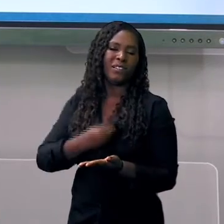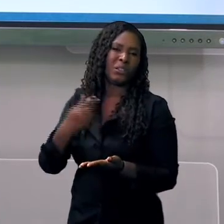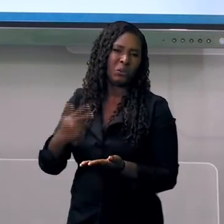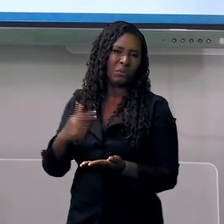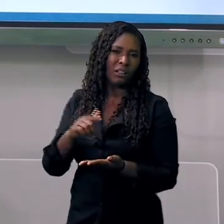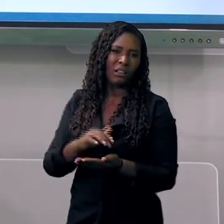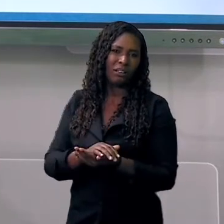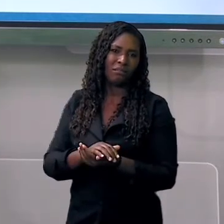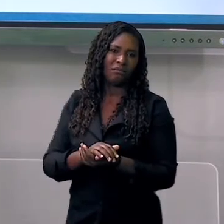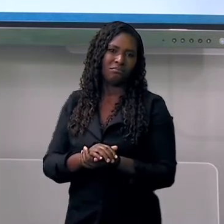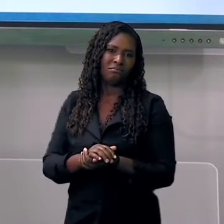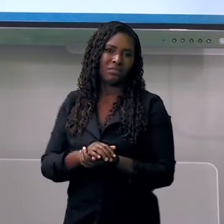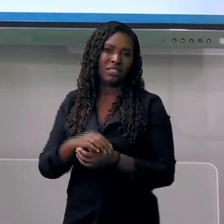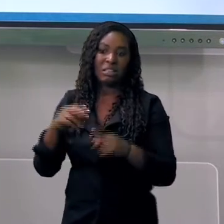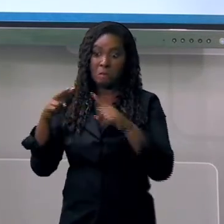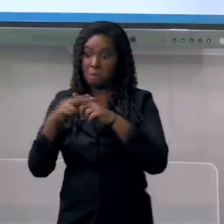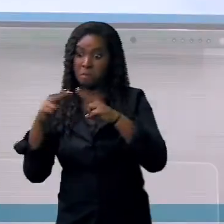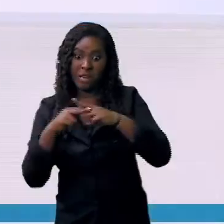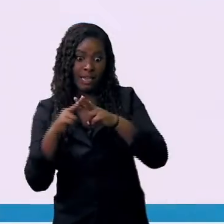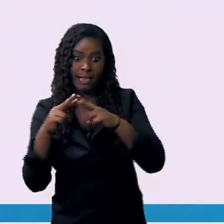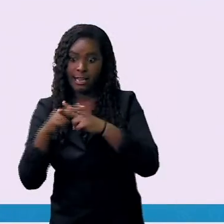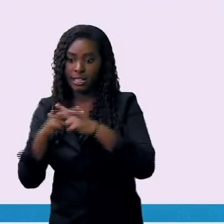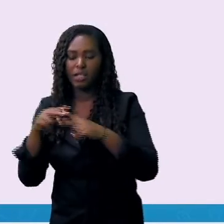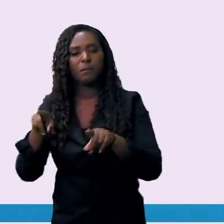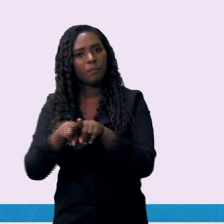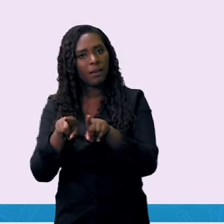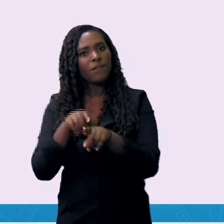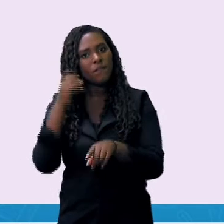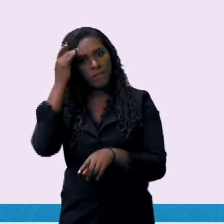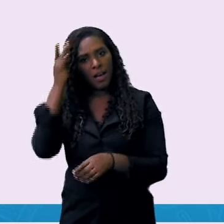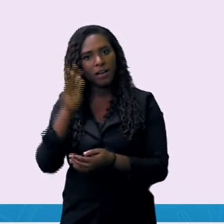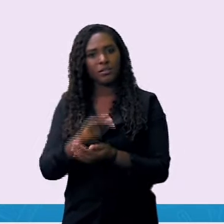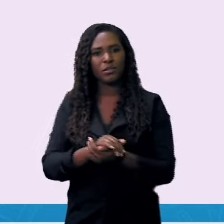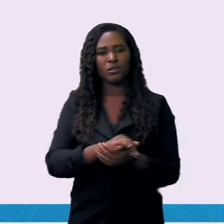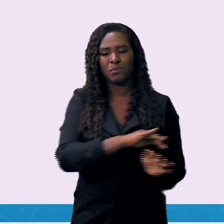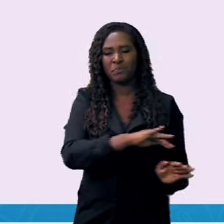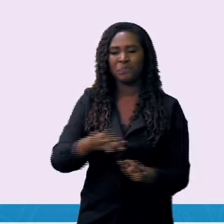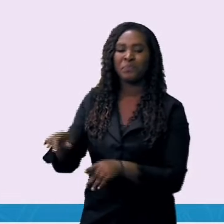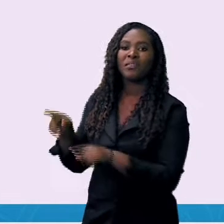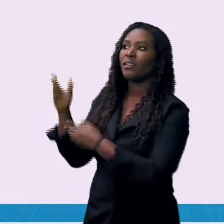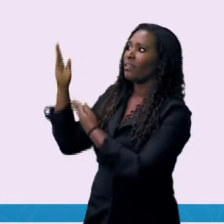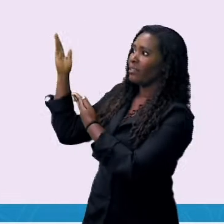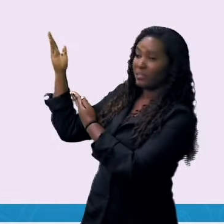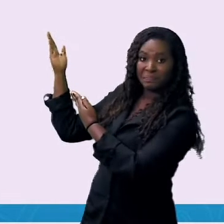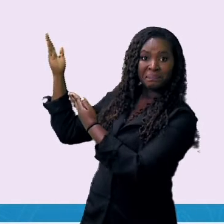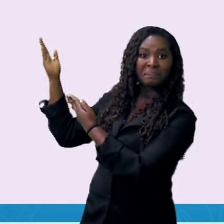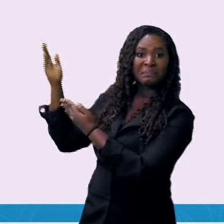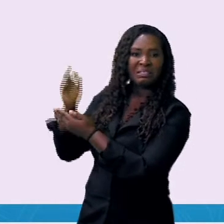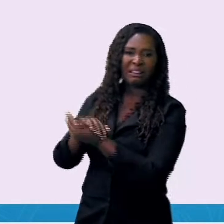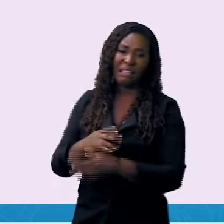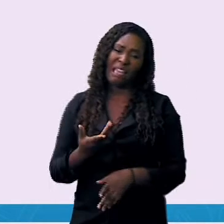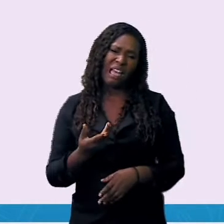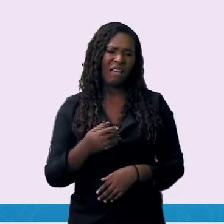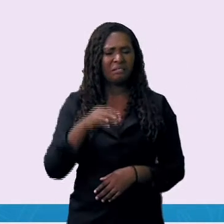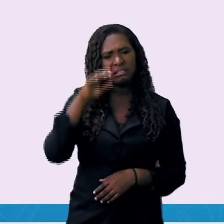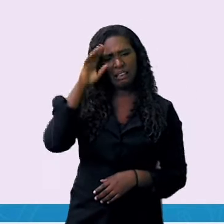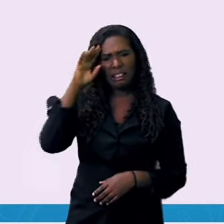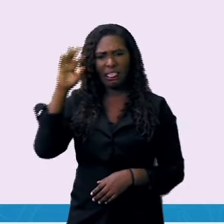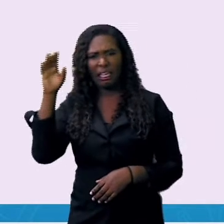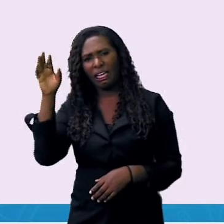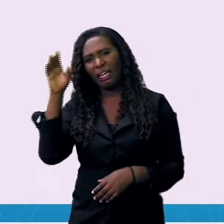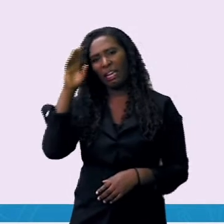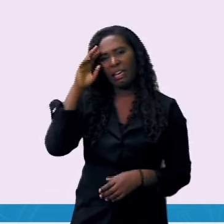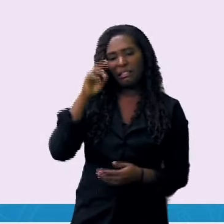desastrada. O fato de uma criança não prestar atenção em algo em determinado momento não deveria